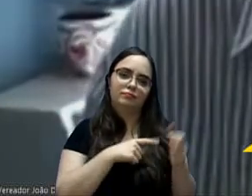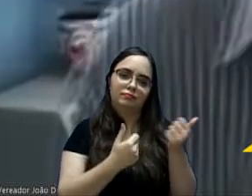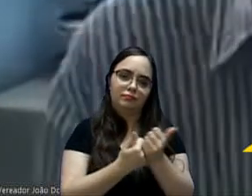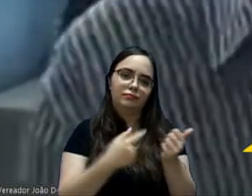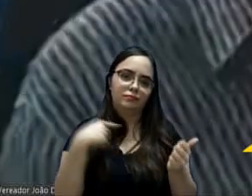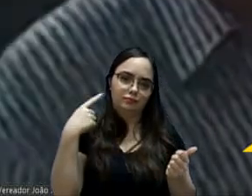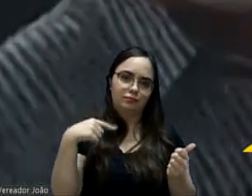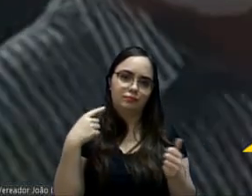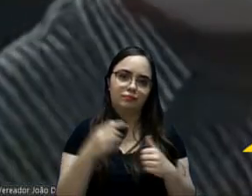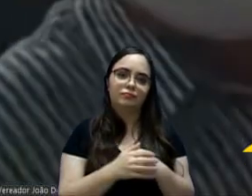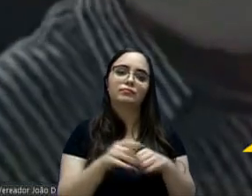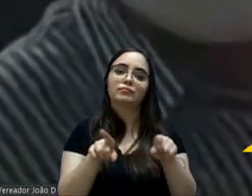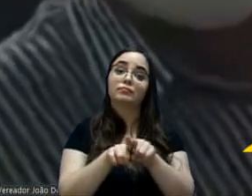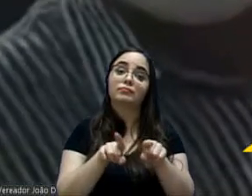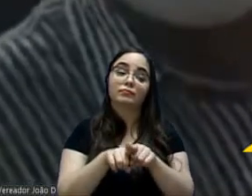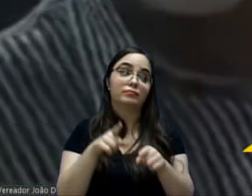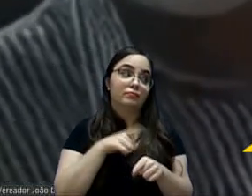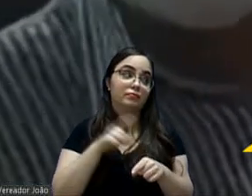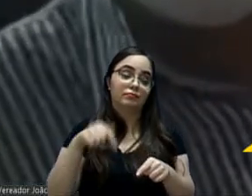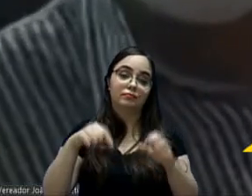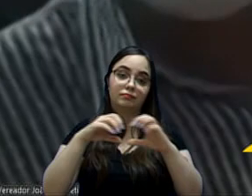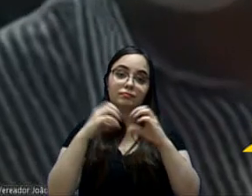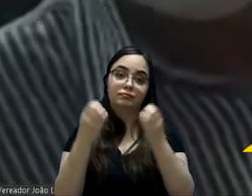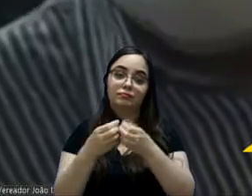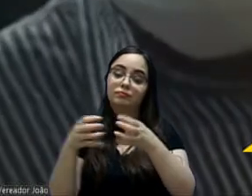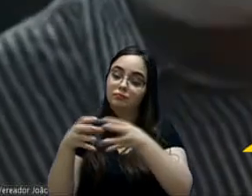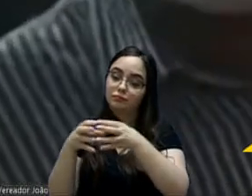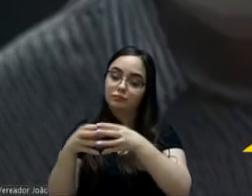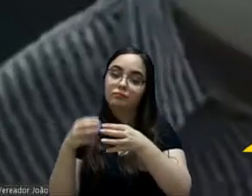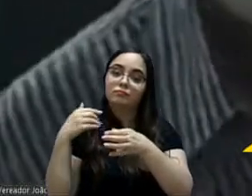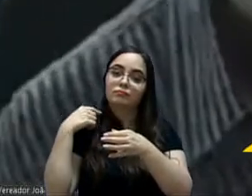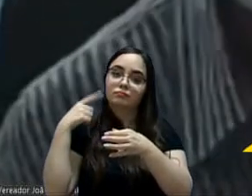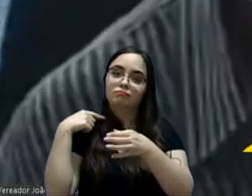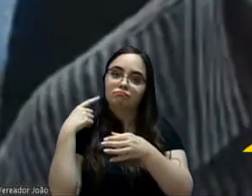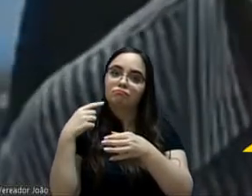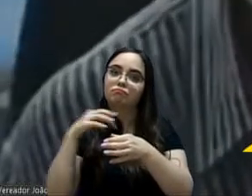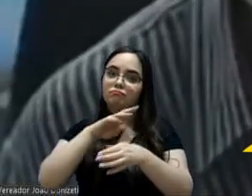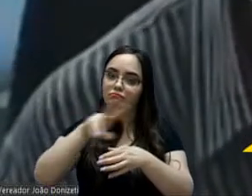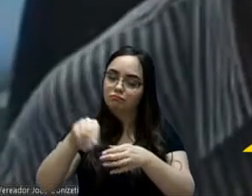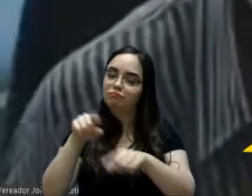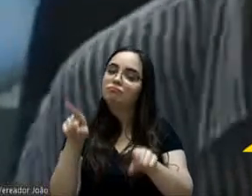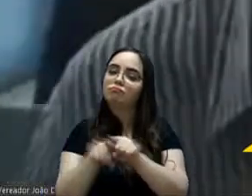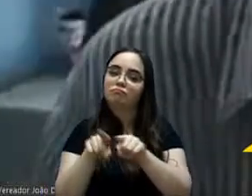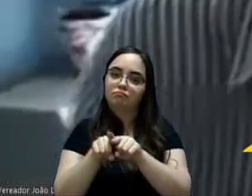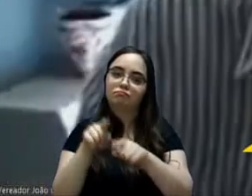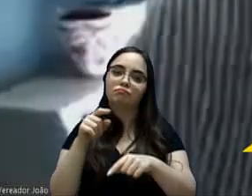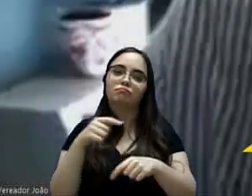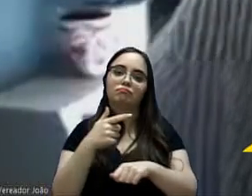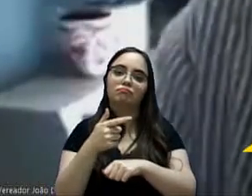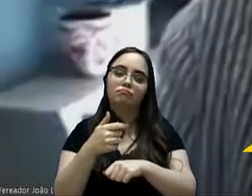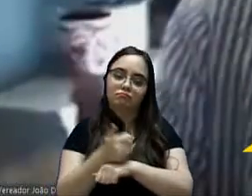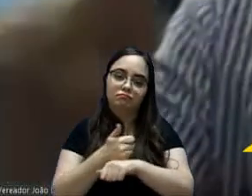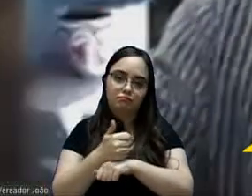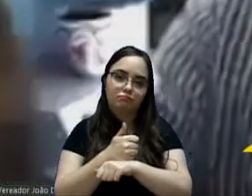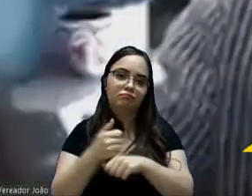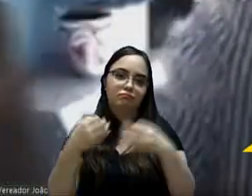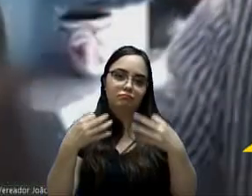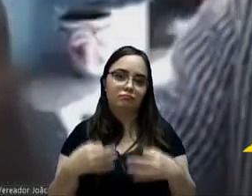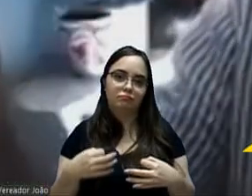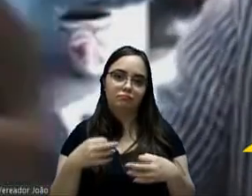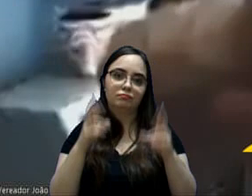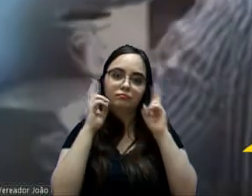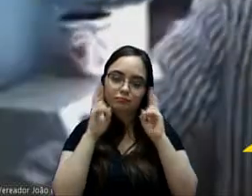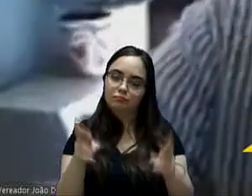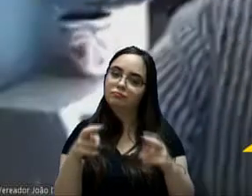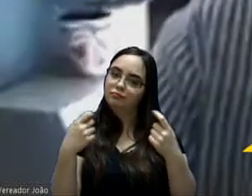nós temos também, e temos um corpo jurídico aqui na Câmara, de qualidade também, e que merece ser respeitado. Não quero dizer